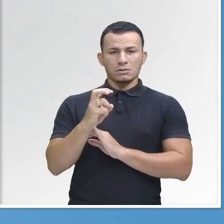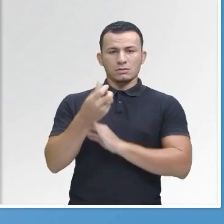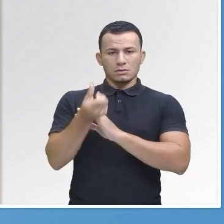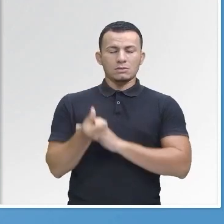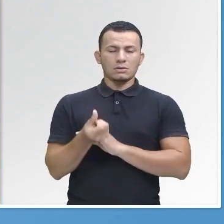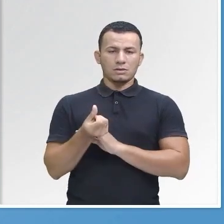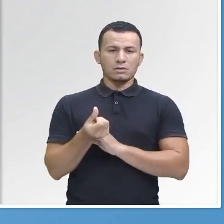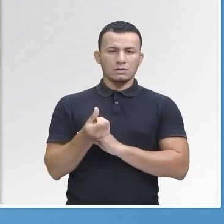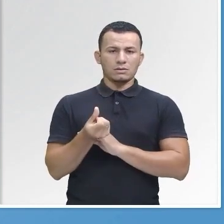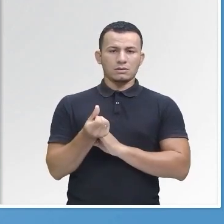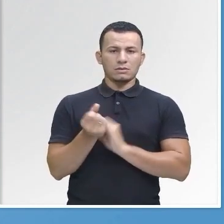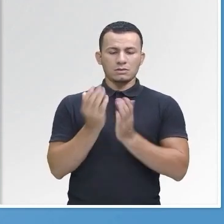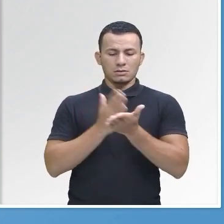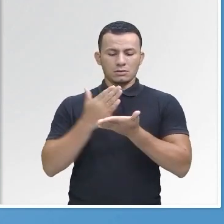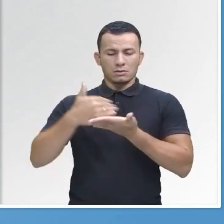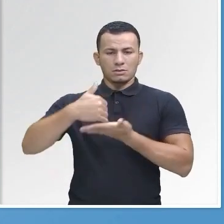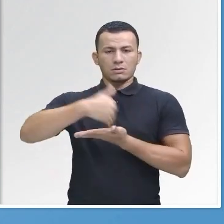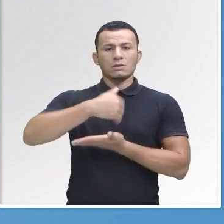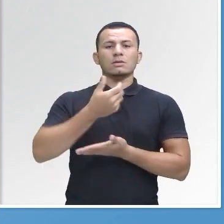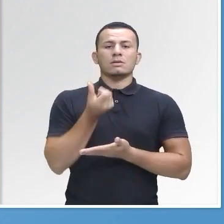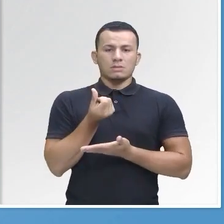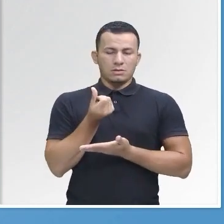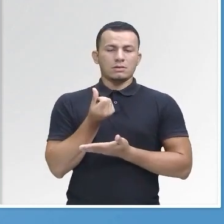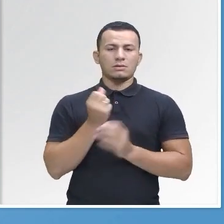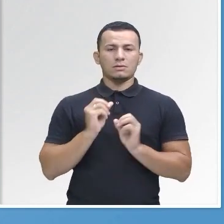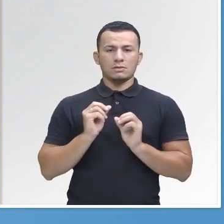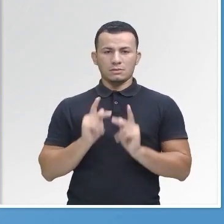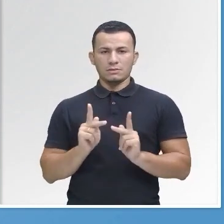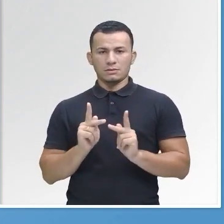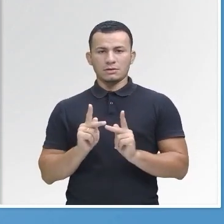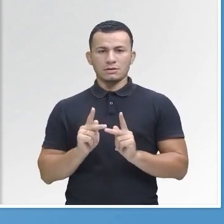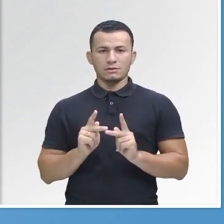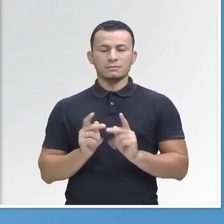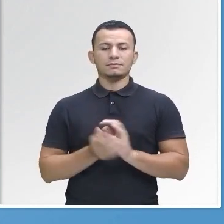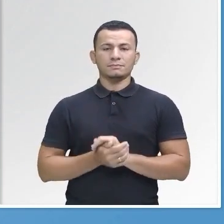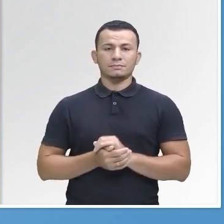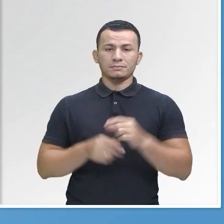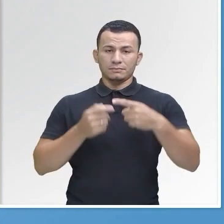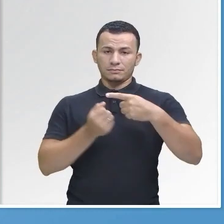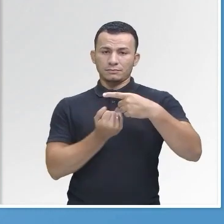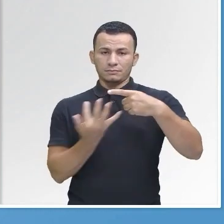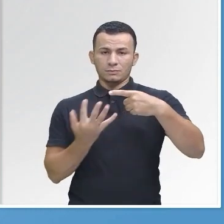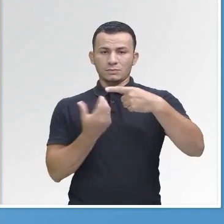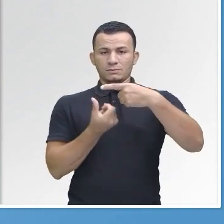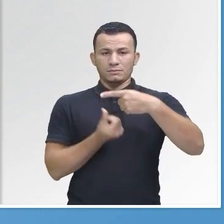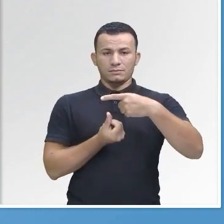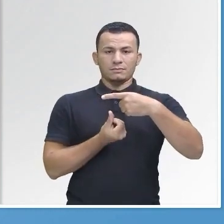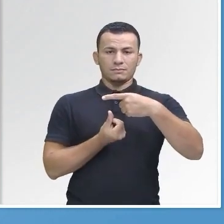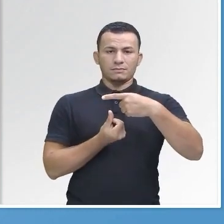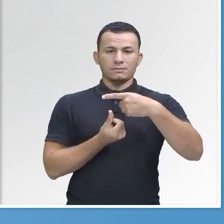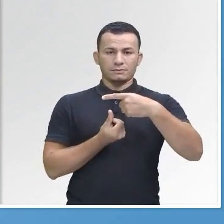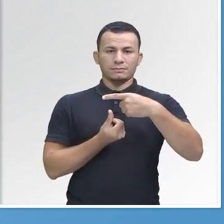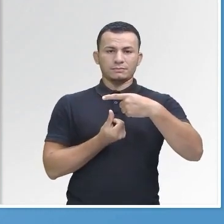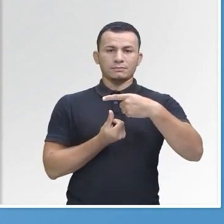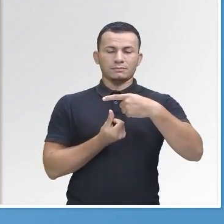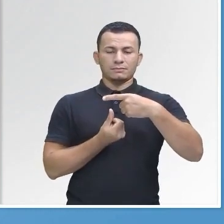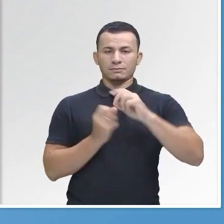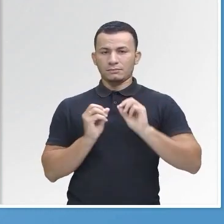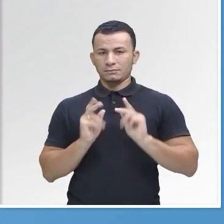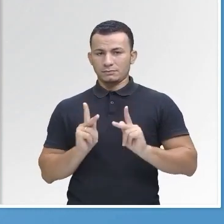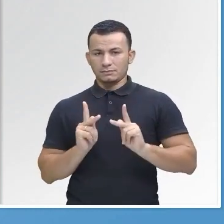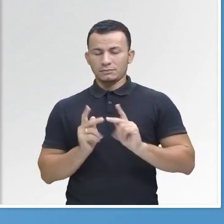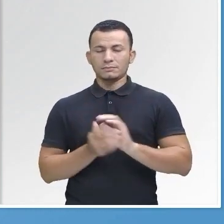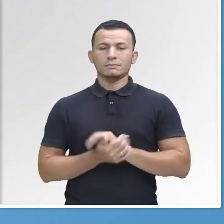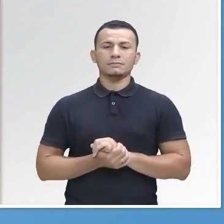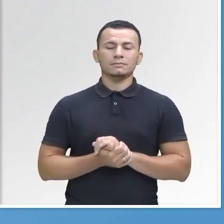6. Então, a pizza tem 6 pedaços. Esse é o nosso denominador. 6, tá certo?